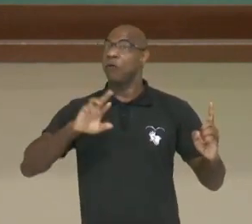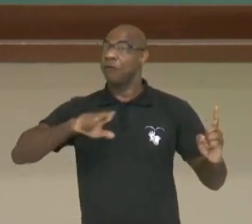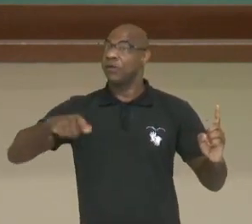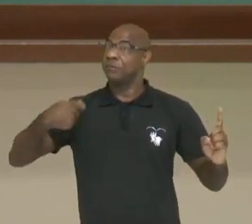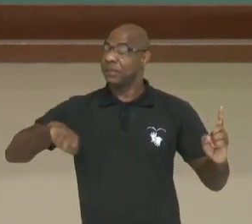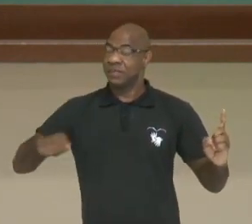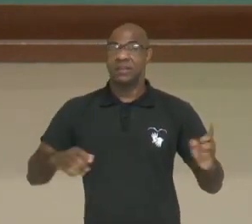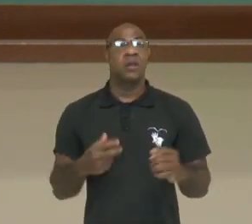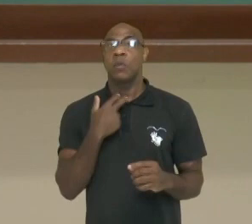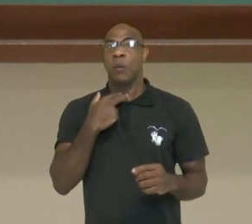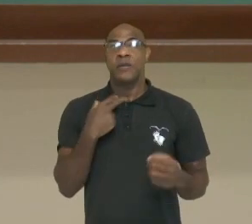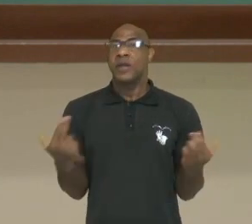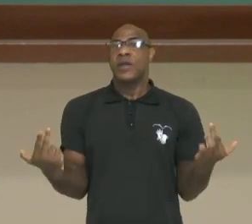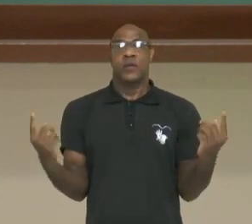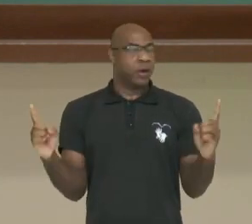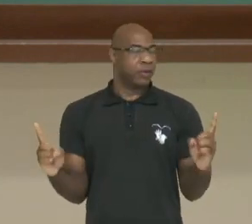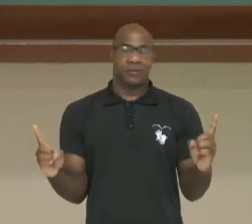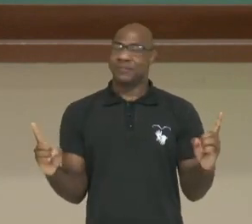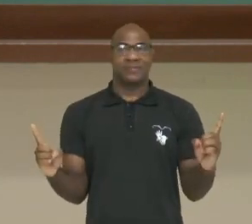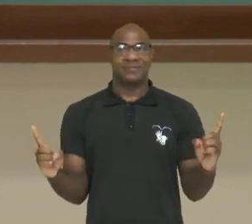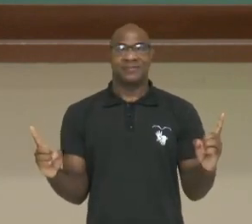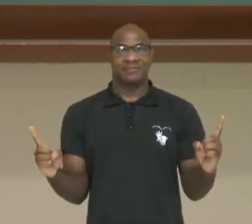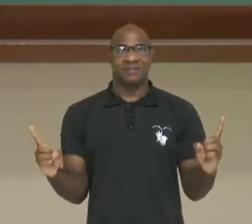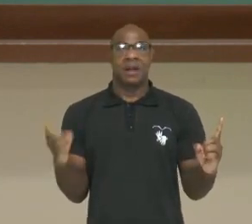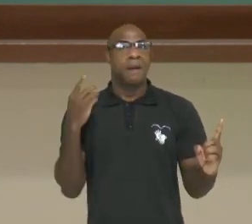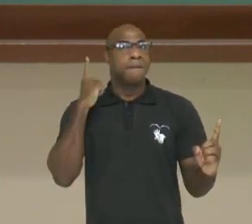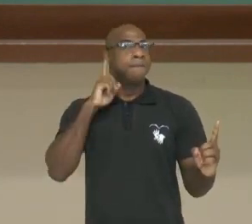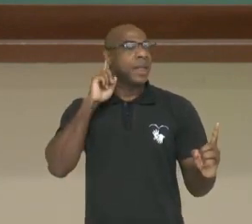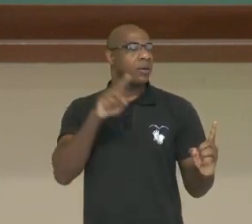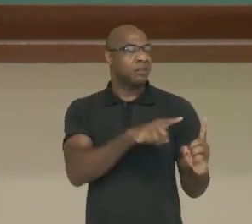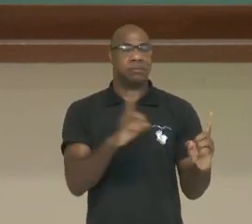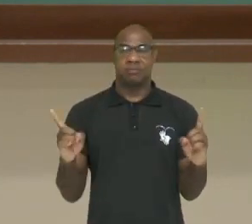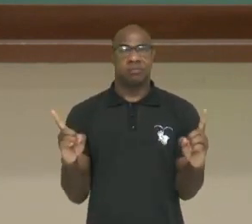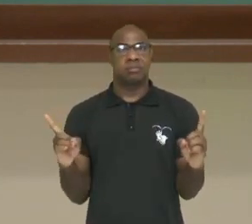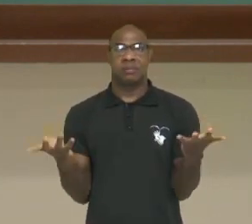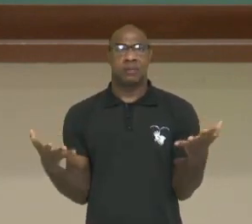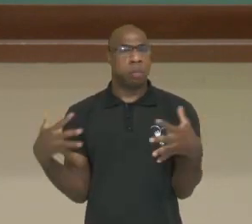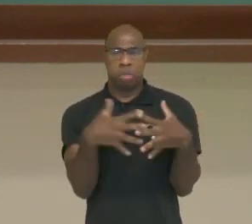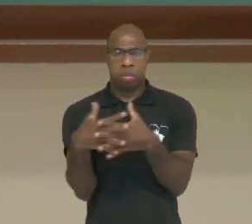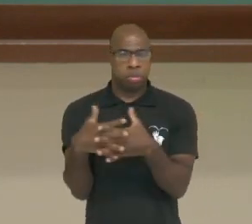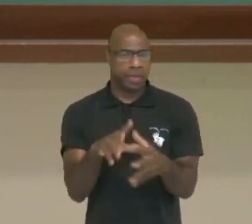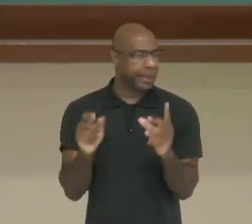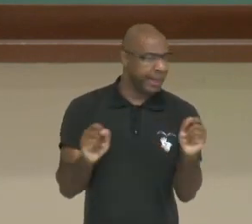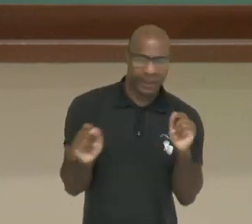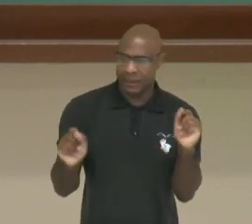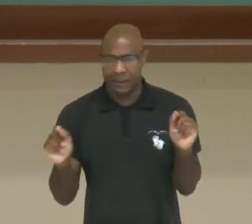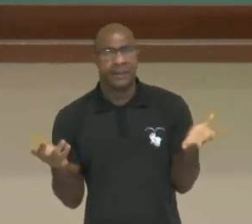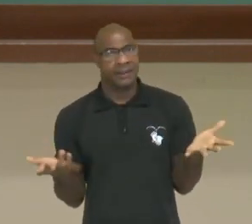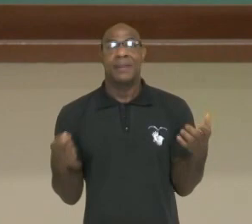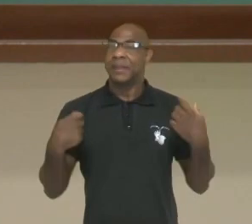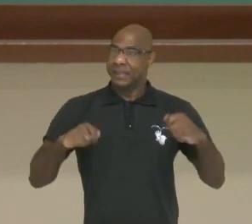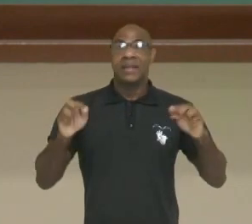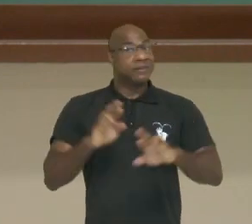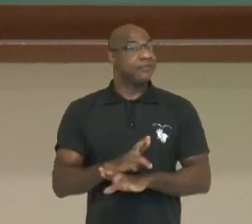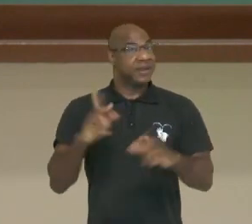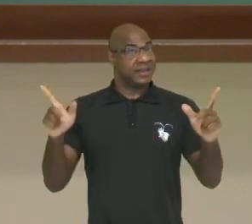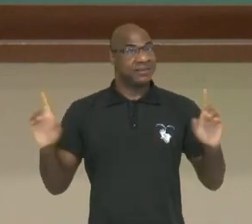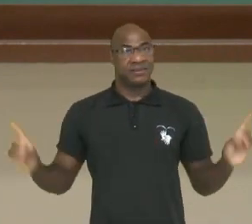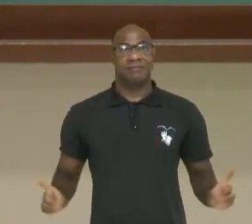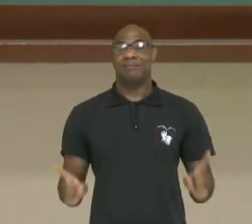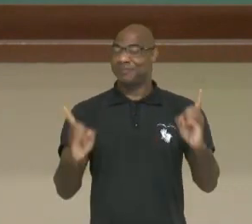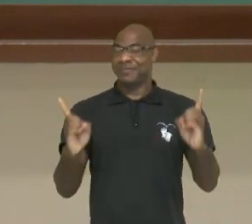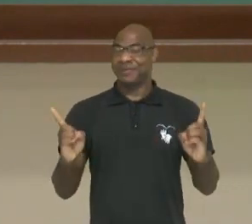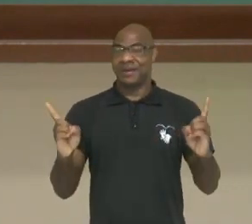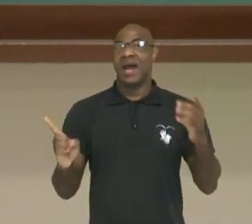como os times de futebol, basquete, todas as outras modalidades, existe essa diferença, esse contraste. Quanto